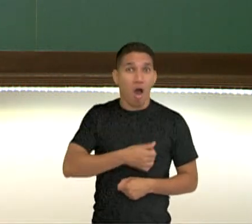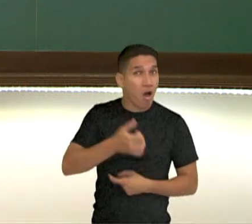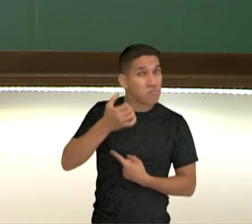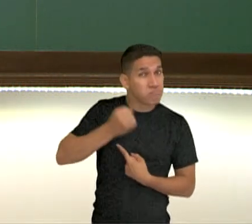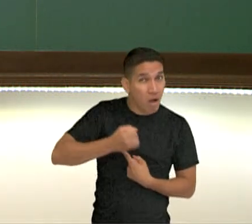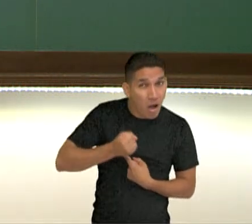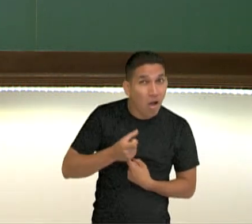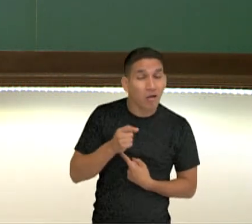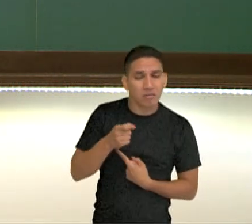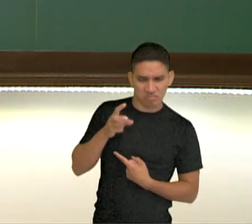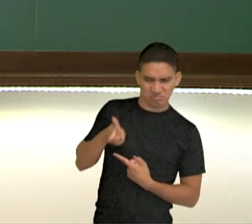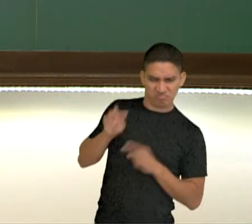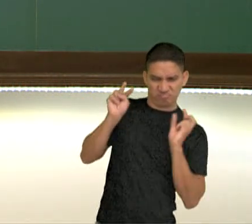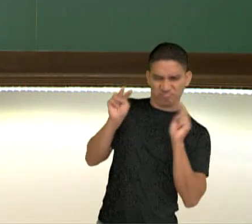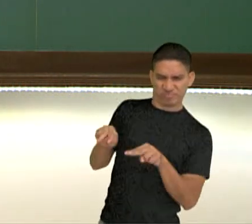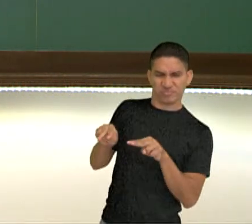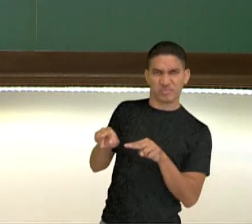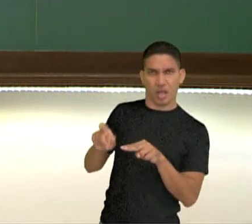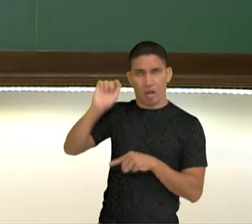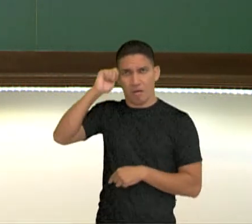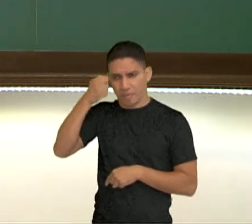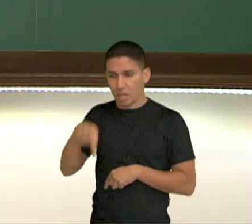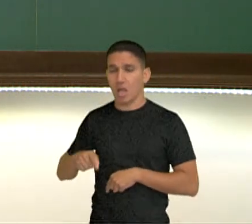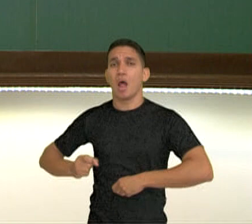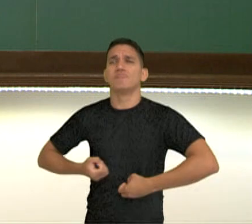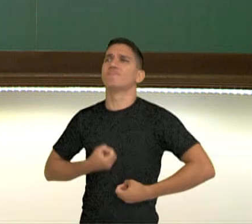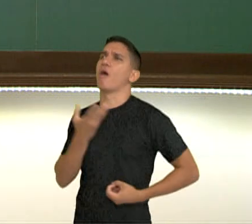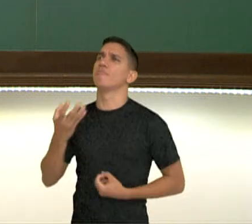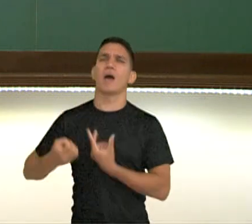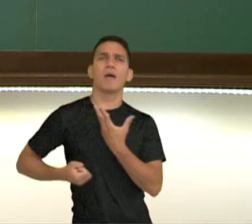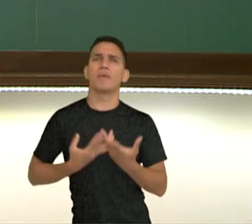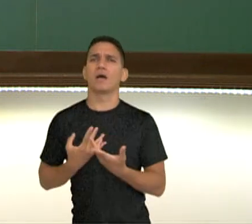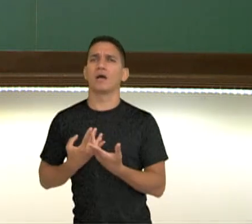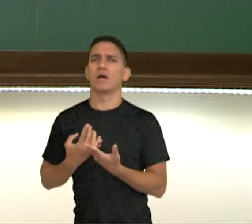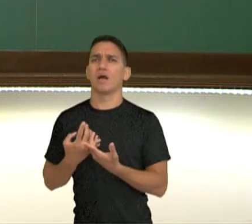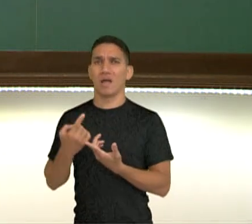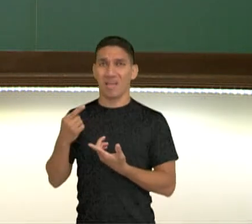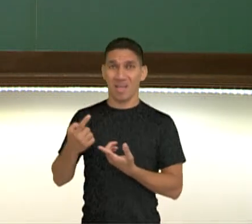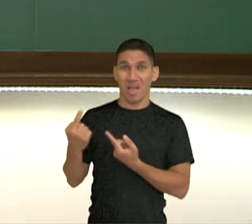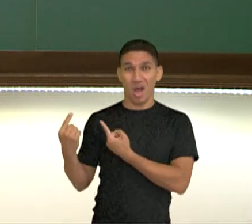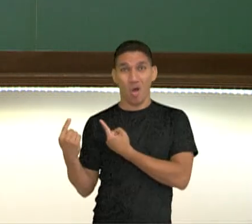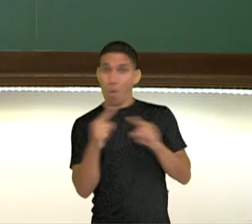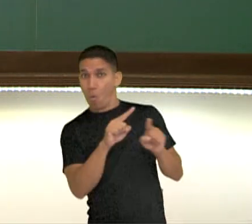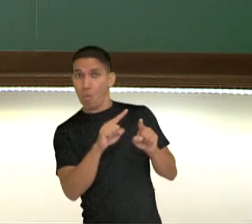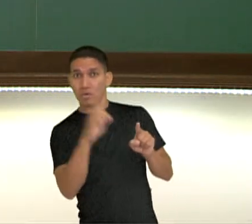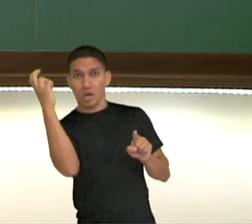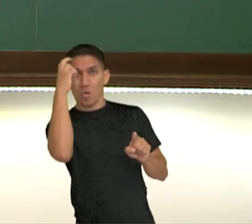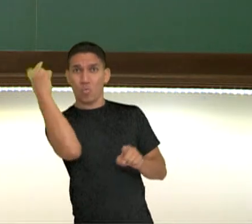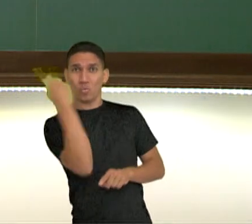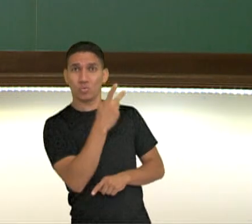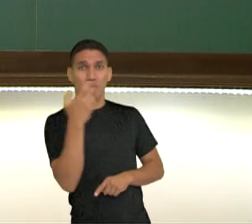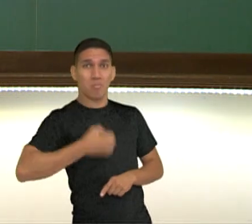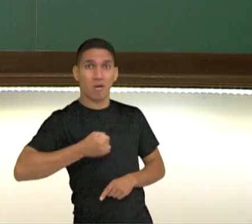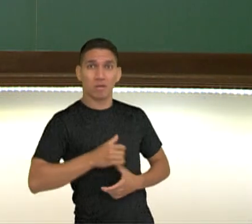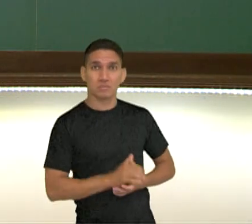ter a mãe infestação do homem negro contra a cultura do Branco